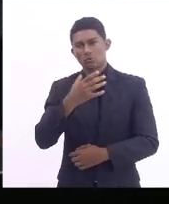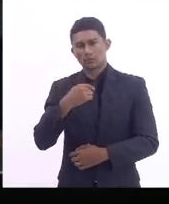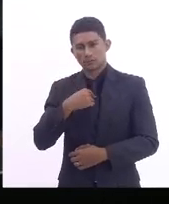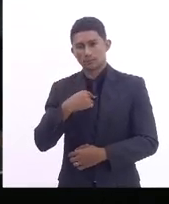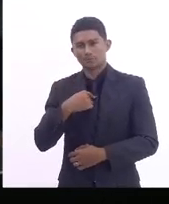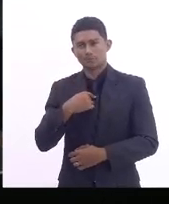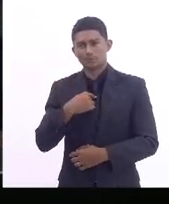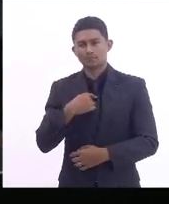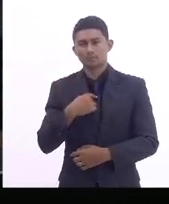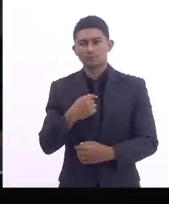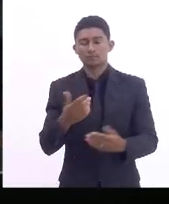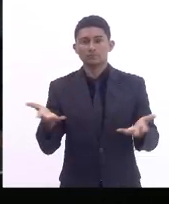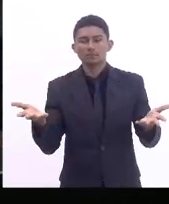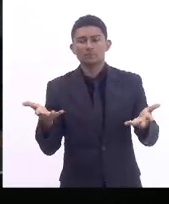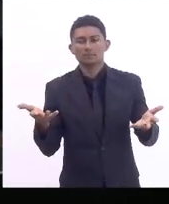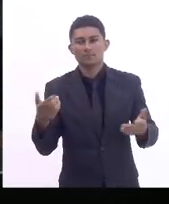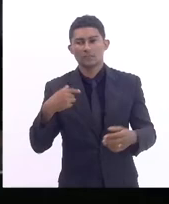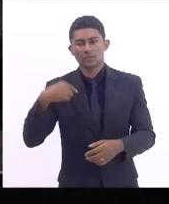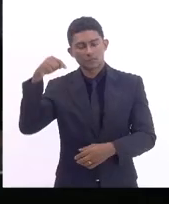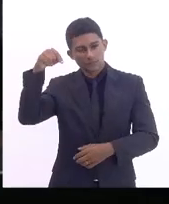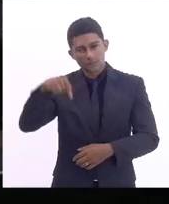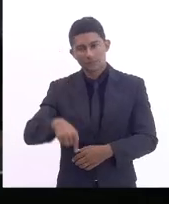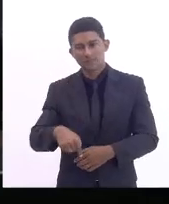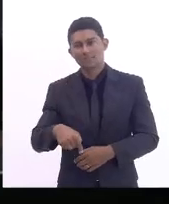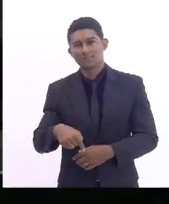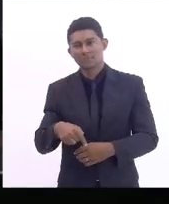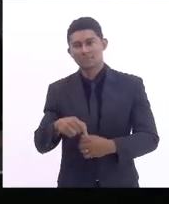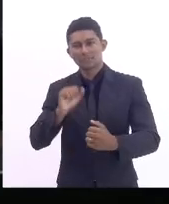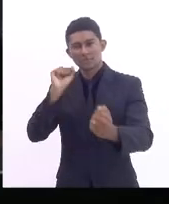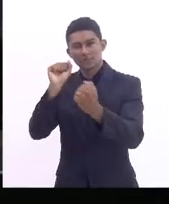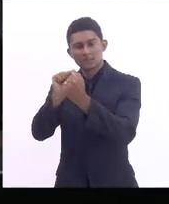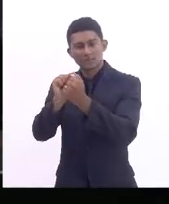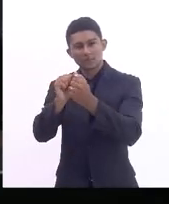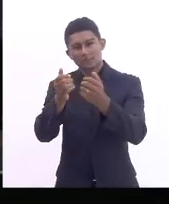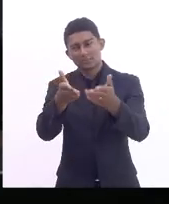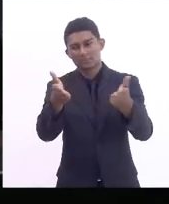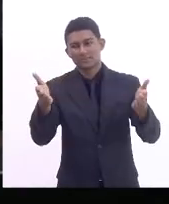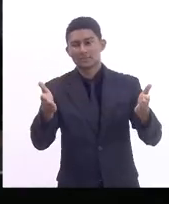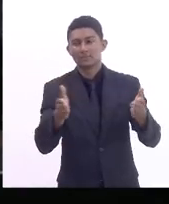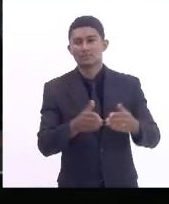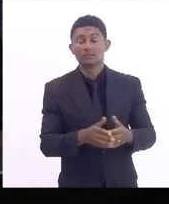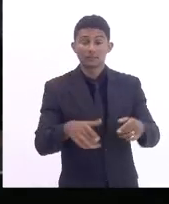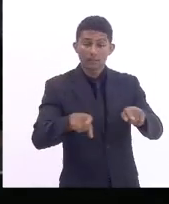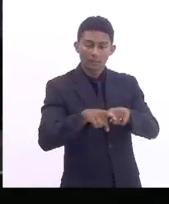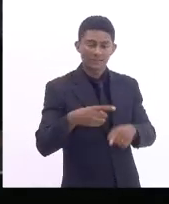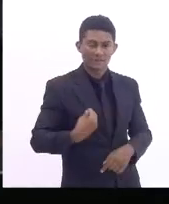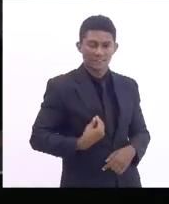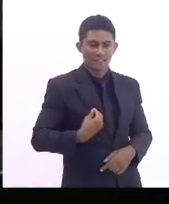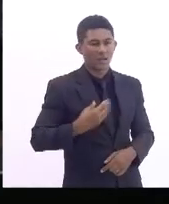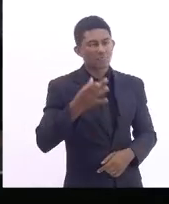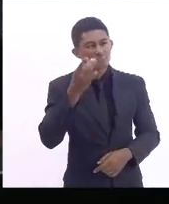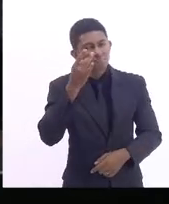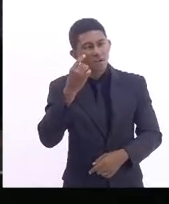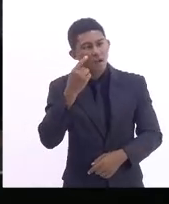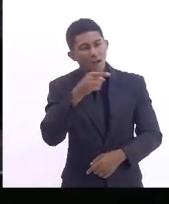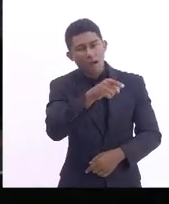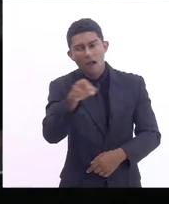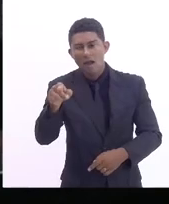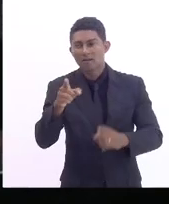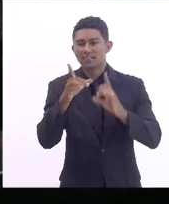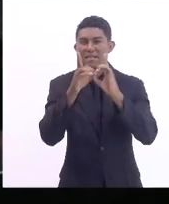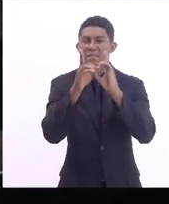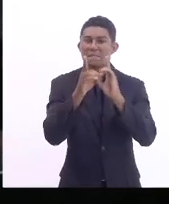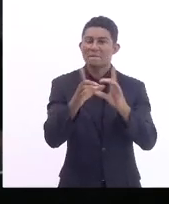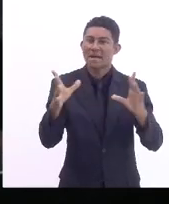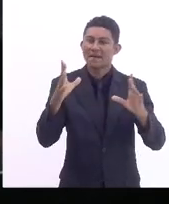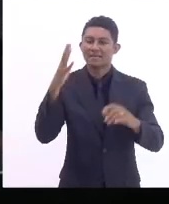mim poder ter essa oportunidade de estar nesse momento aqui com todos vocês é evidenciar esse processo democrático bonito